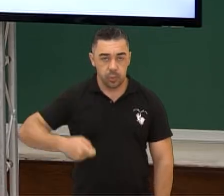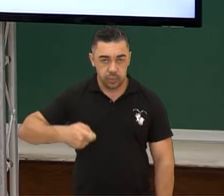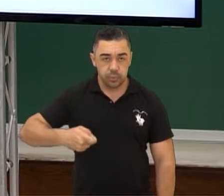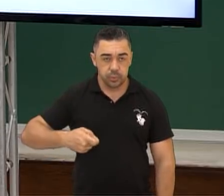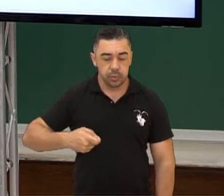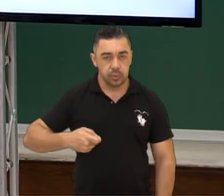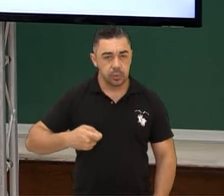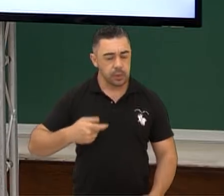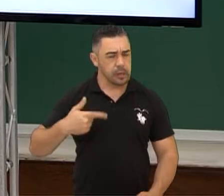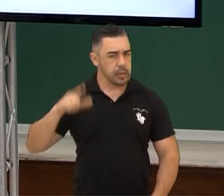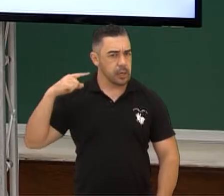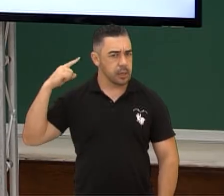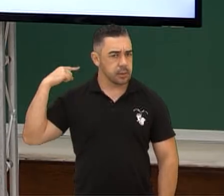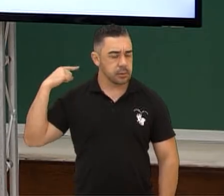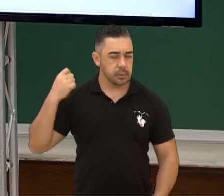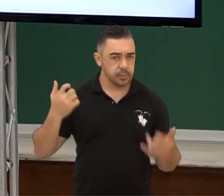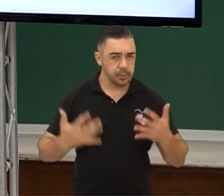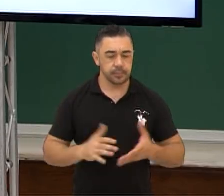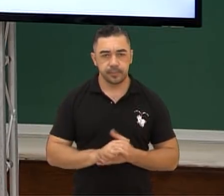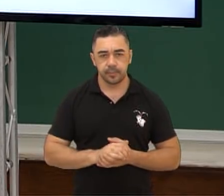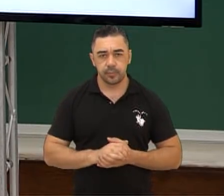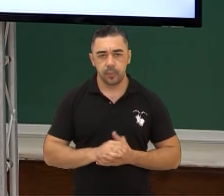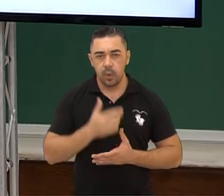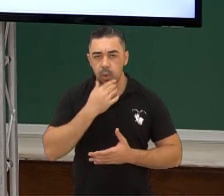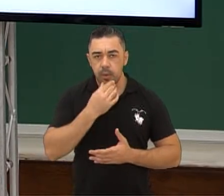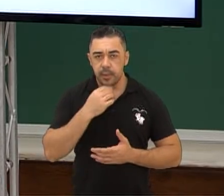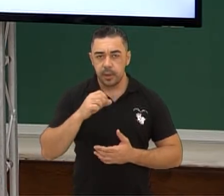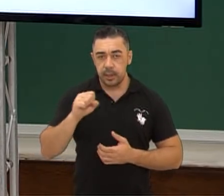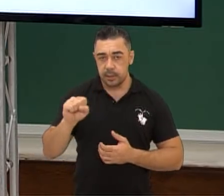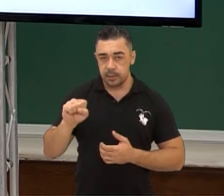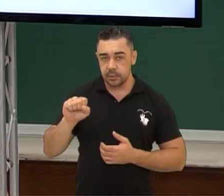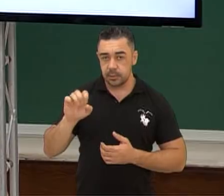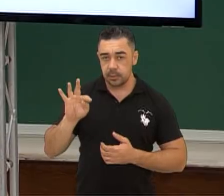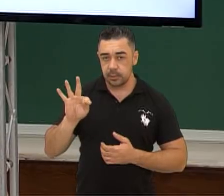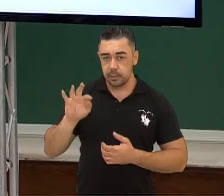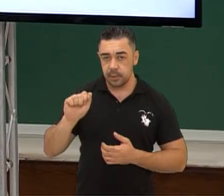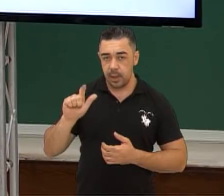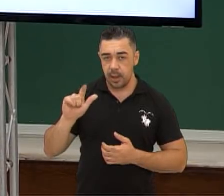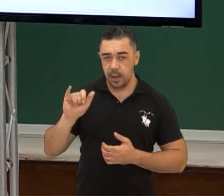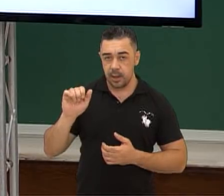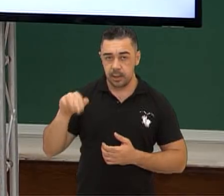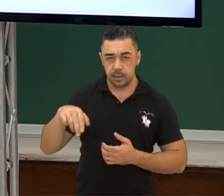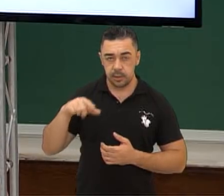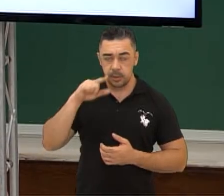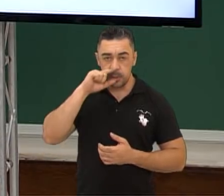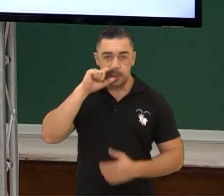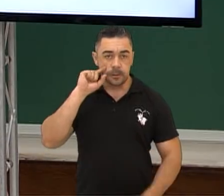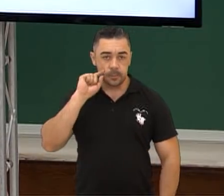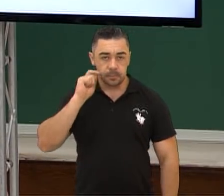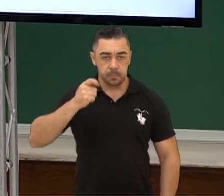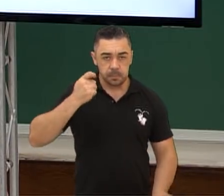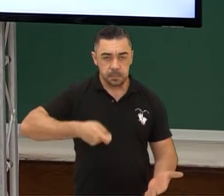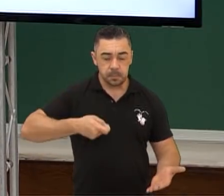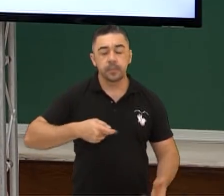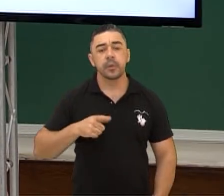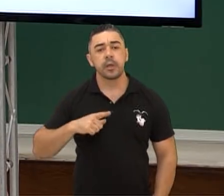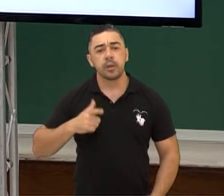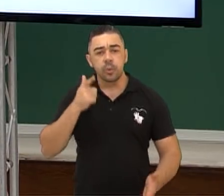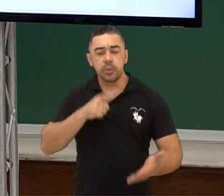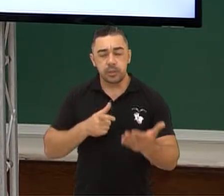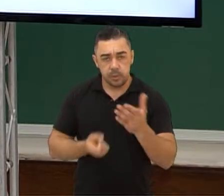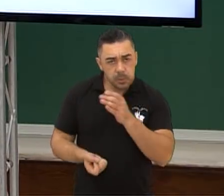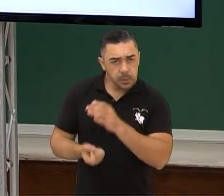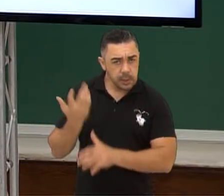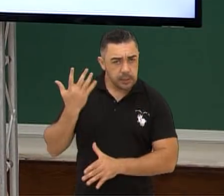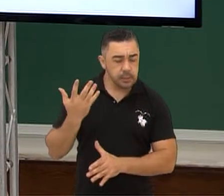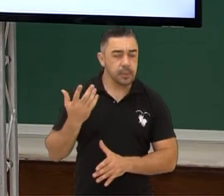disso. Ainda, Stalin assumiu o governo da União Soviética depois da morte do Lenin e foi um período de grande